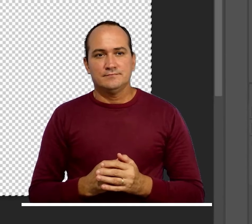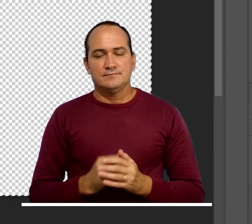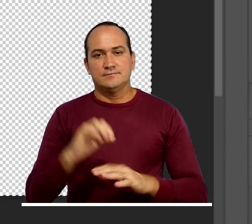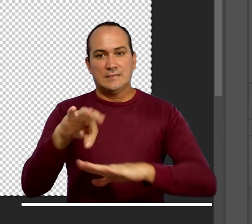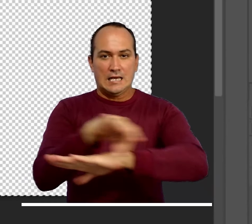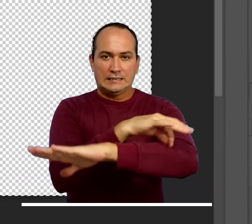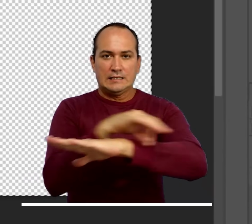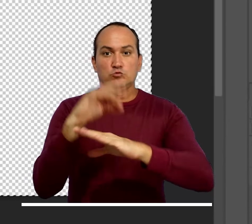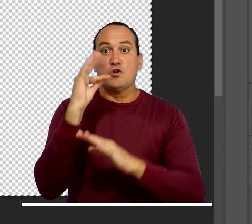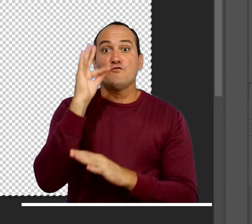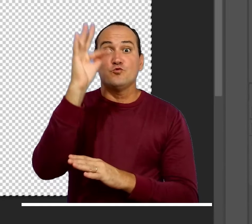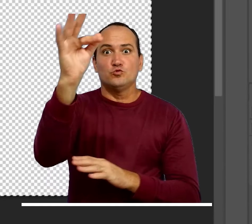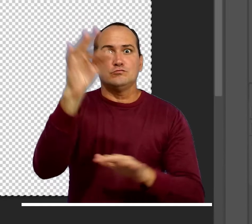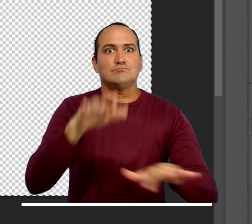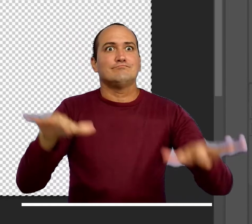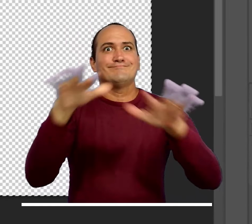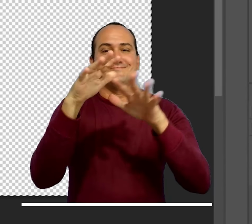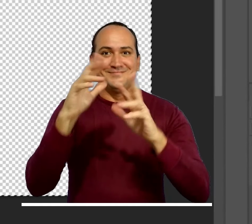futurista,